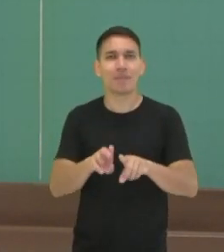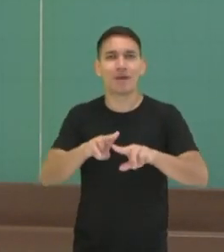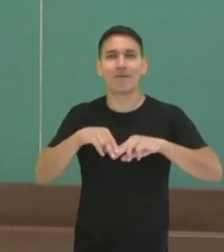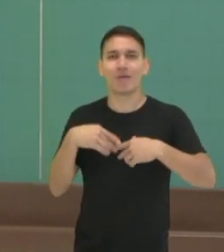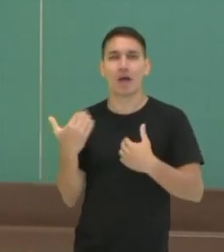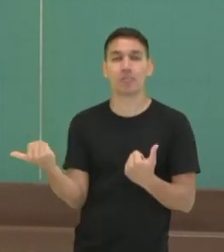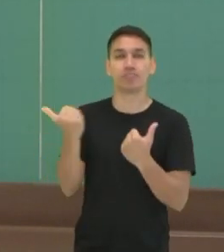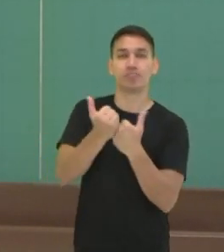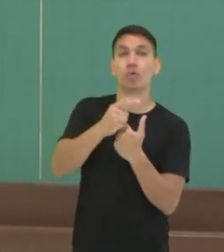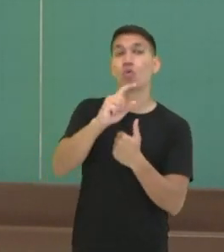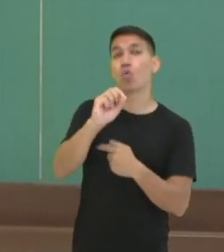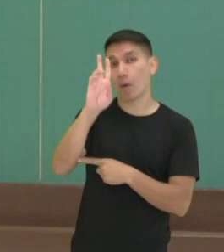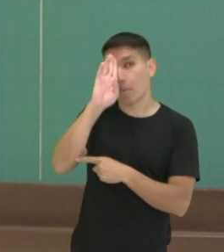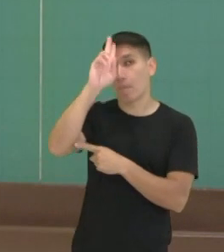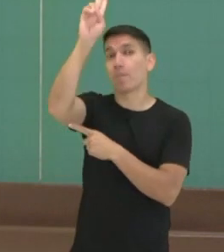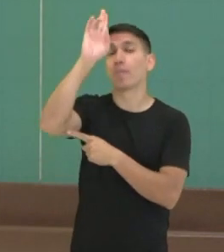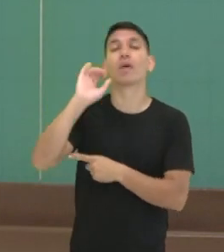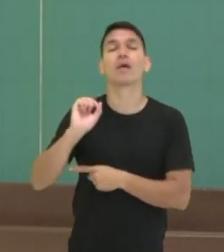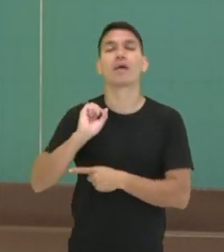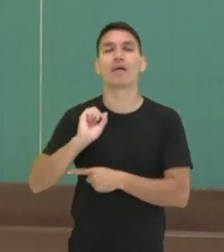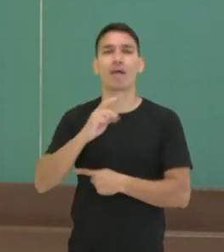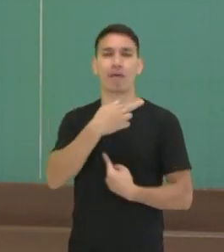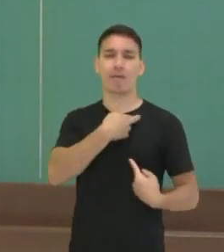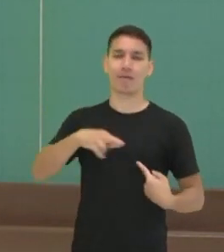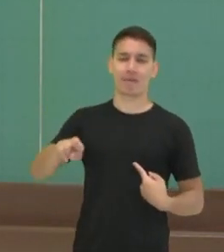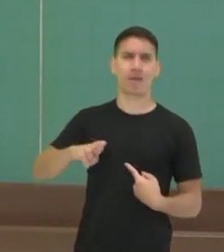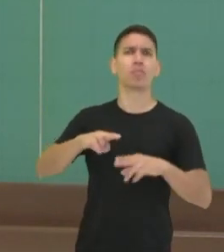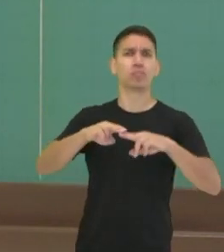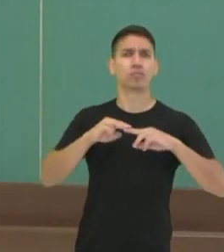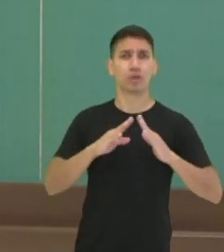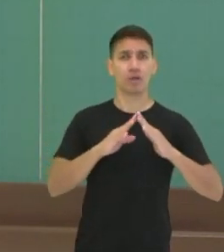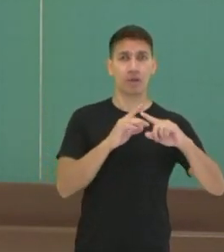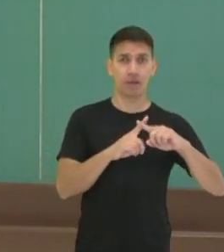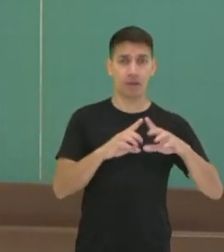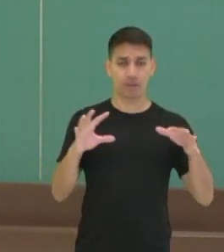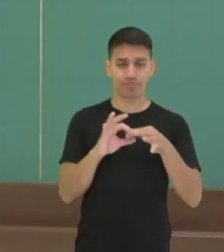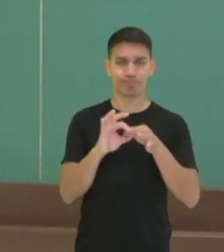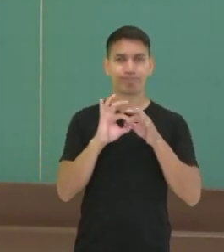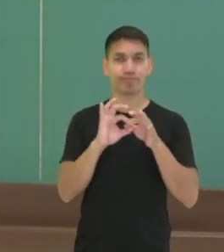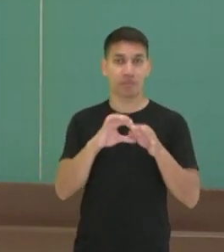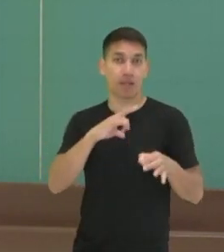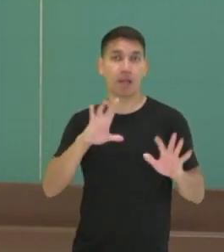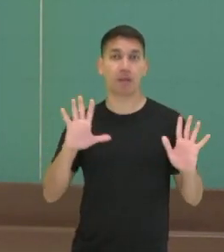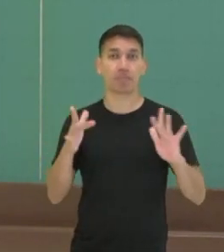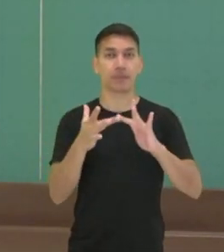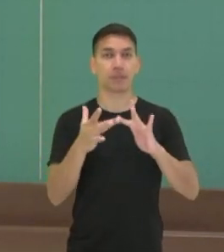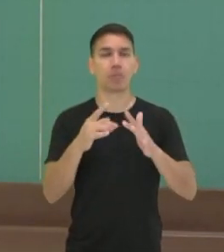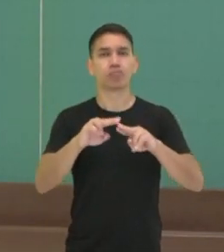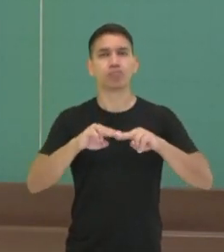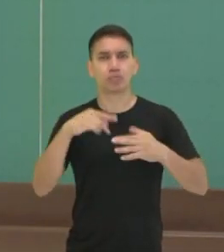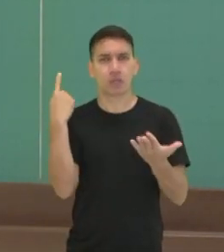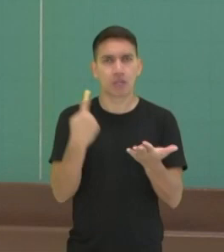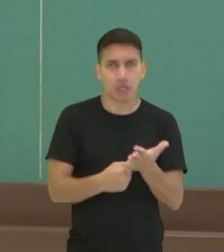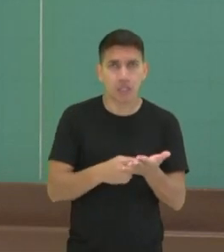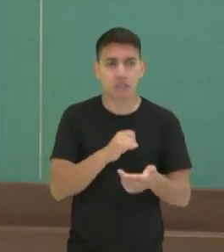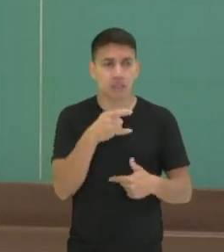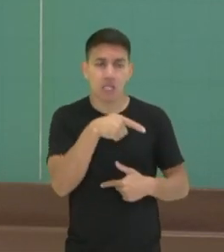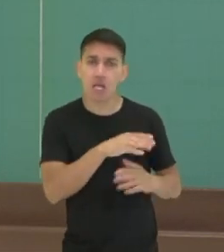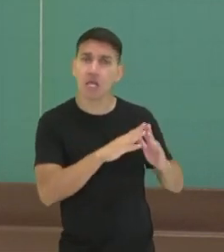como algo muito importante. E ele tinha a aprovação da igreja porque eles tinham uma aliança com a igreja. Então, quando a igreja tinha algum